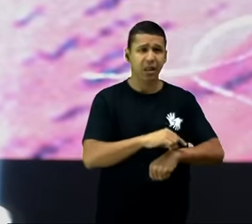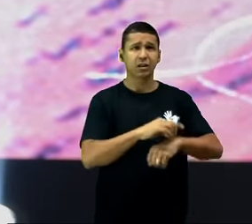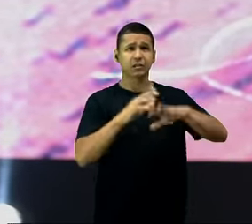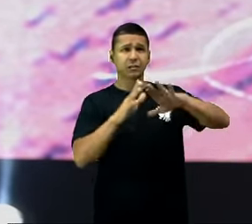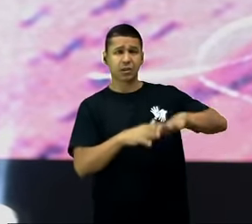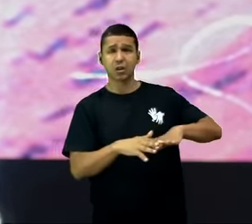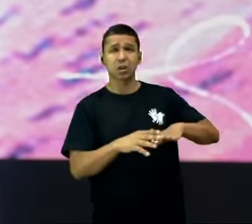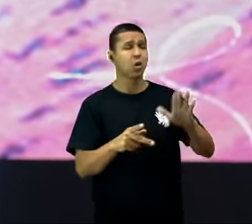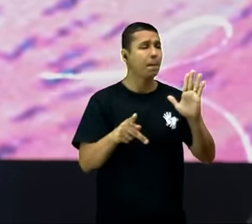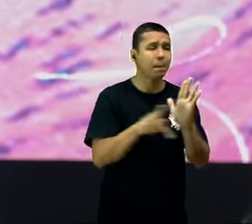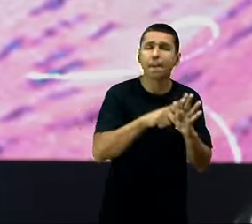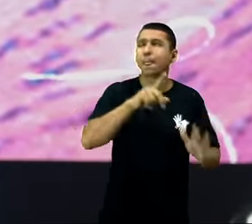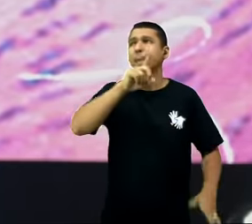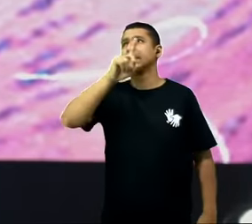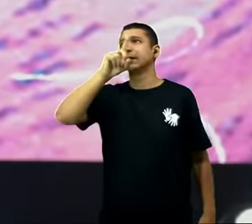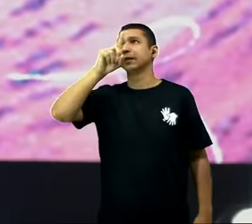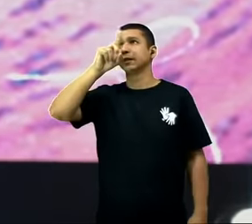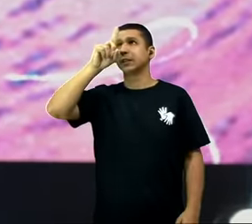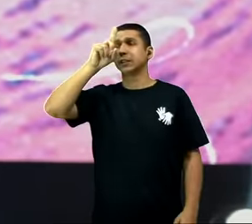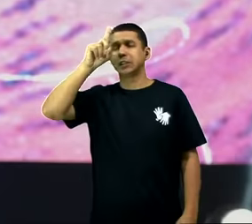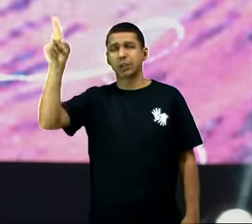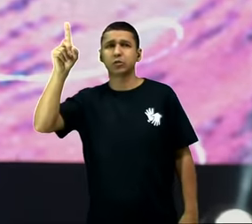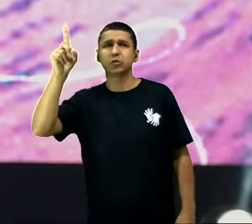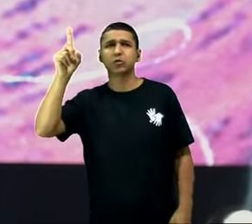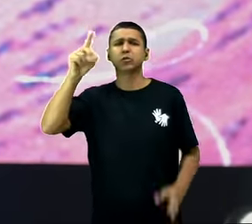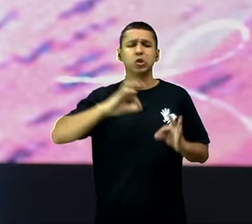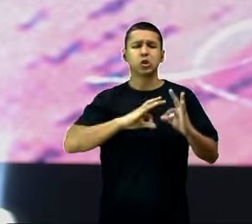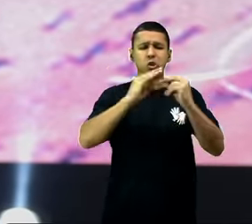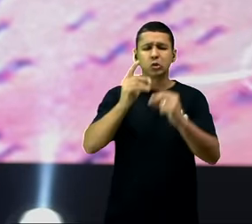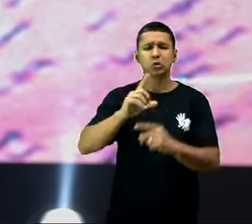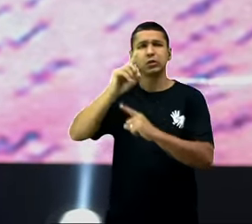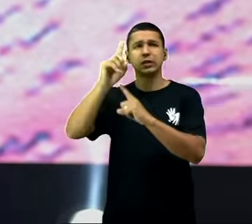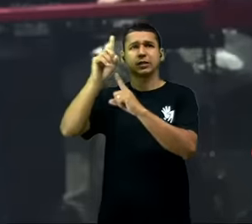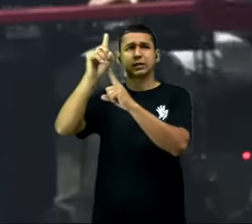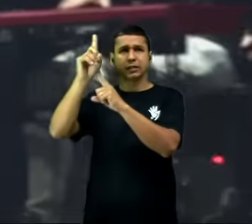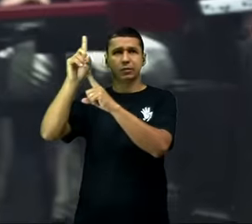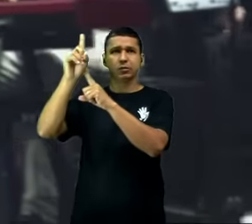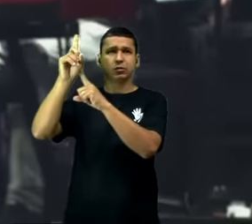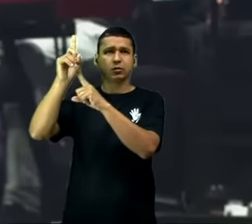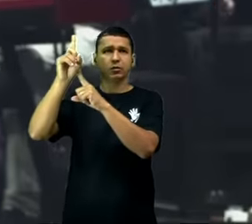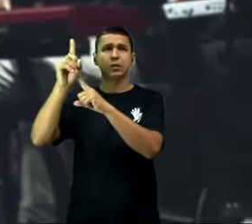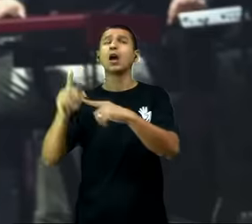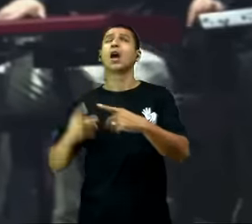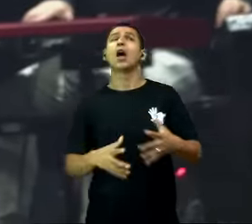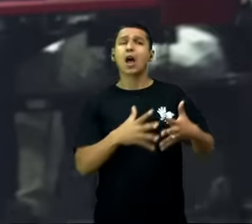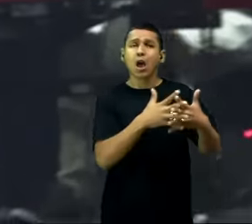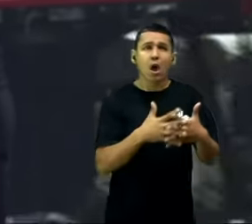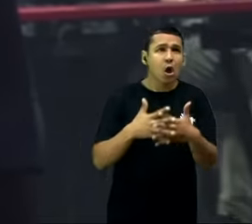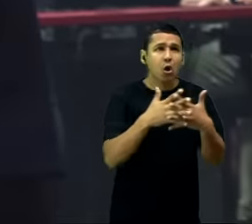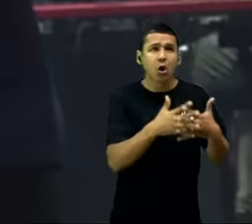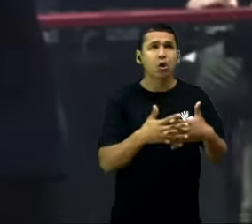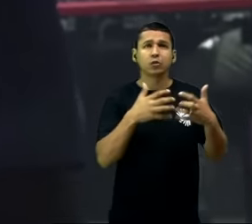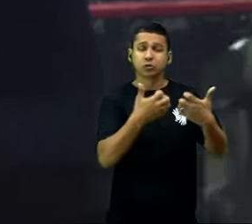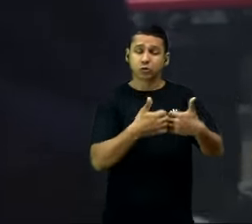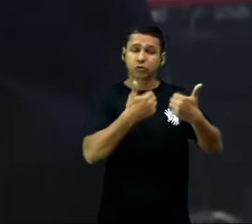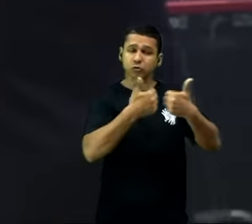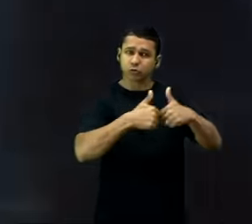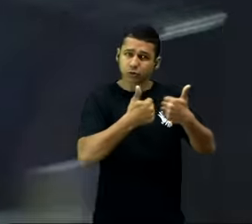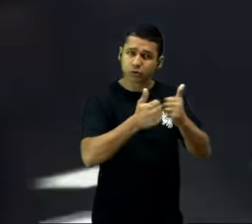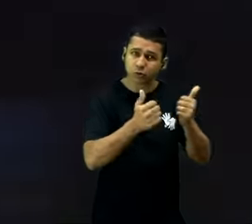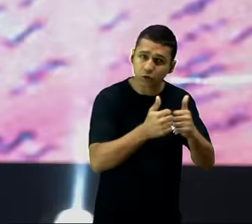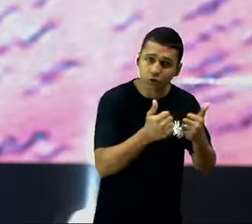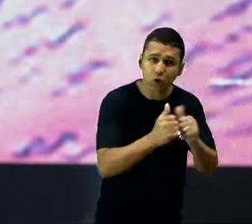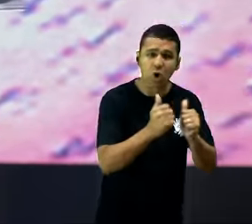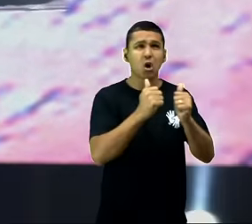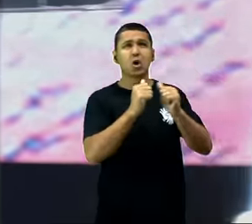Deus, minha hora é de Deus, minha vida é de Deus. Quem paga minha conta é Deus, quem faz na minha vida é Deus. Ah, pastor, estou de ônibus. Prepara, Deus vai te dar carro, e carro grande, para você nunca mais